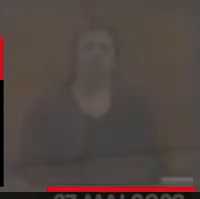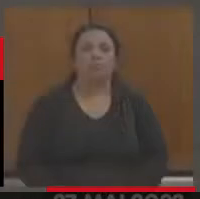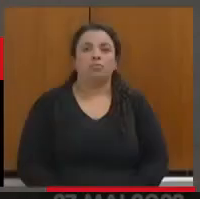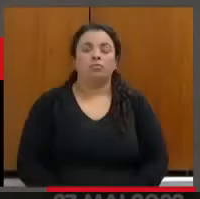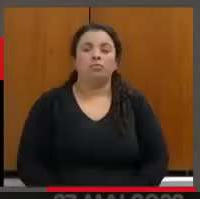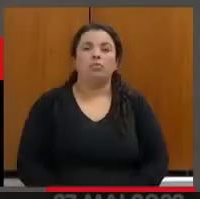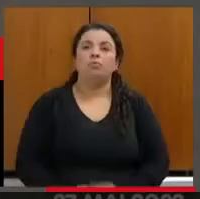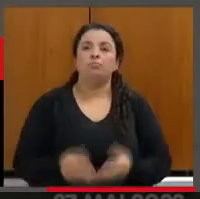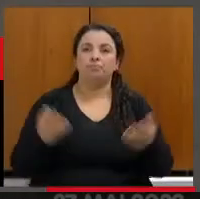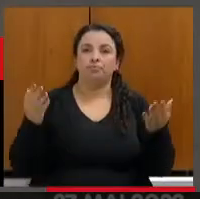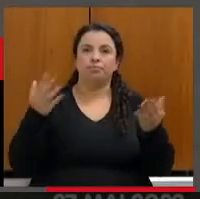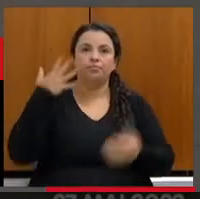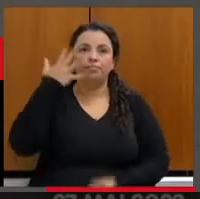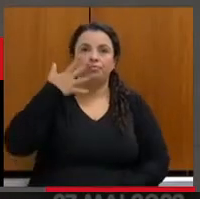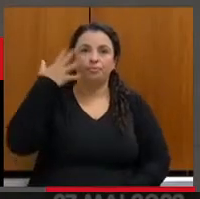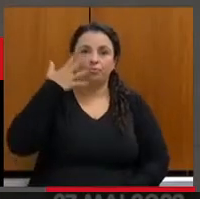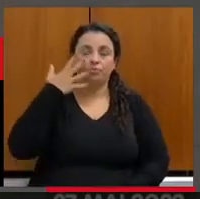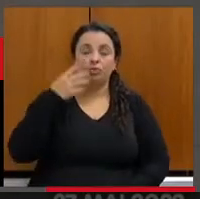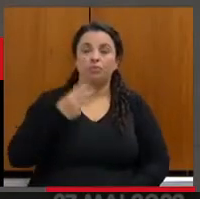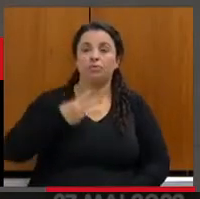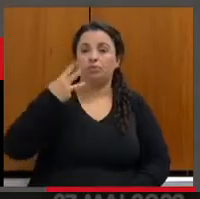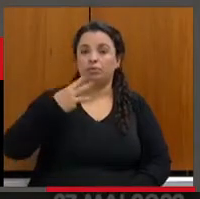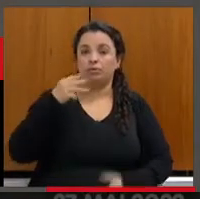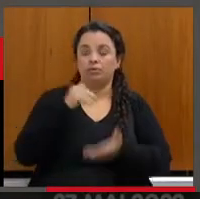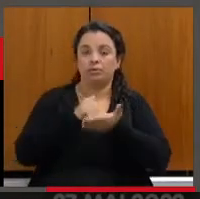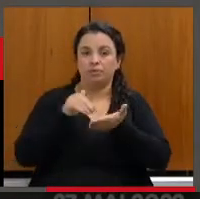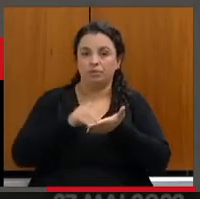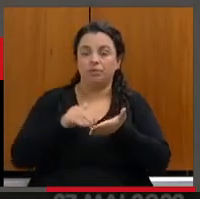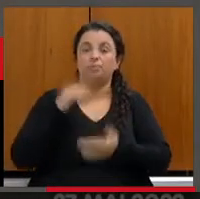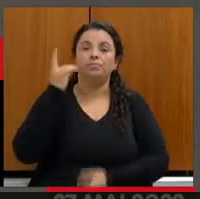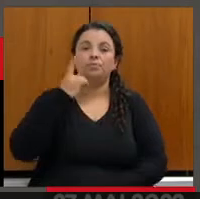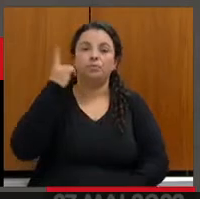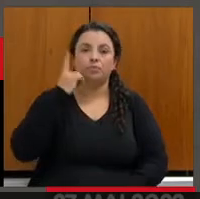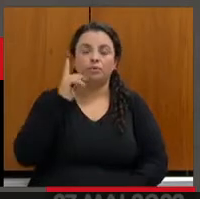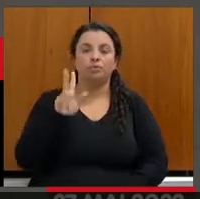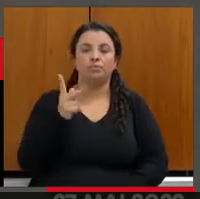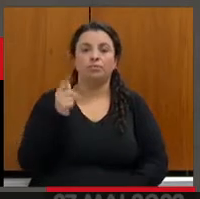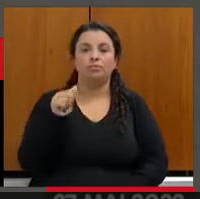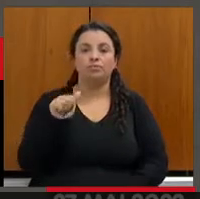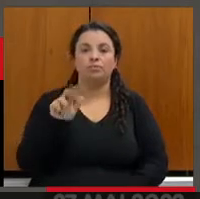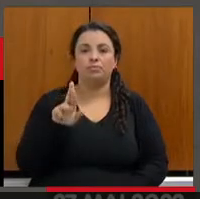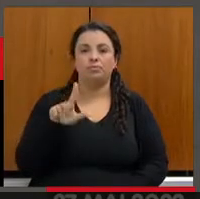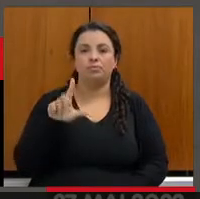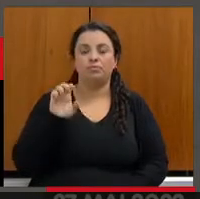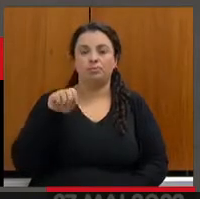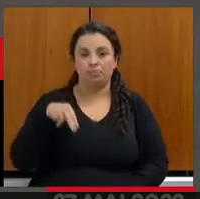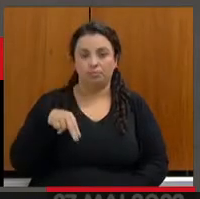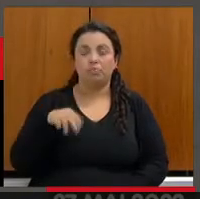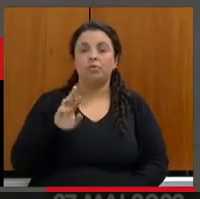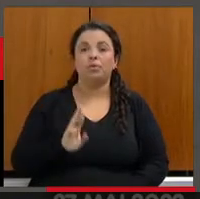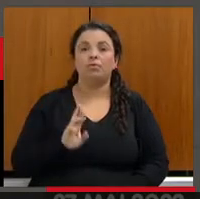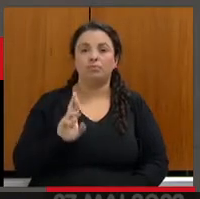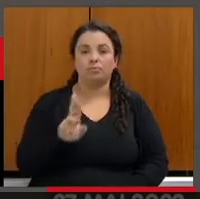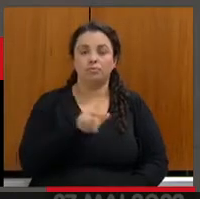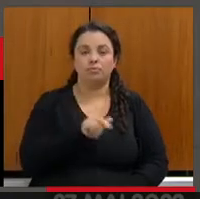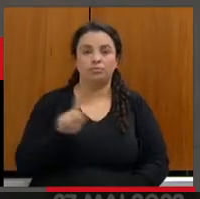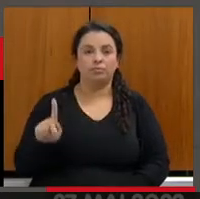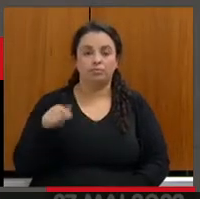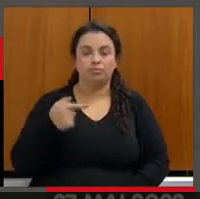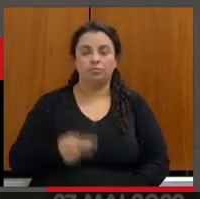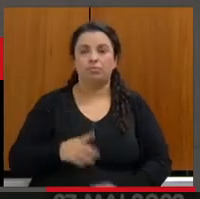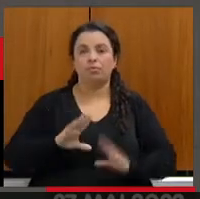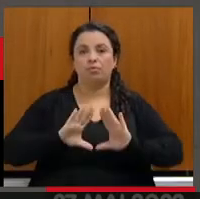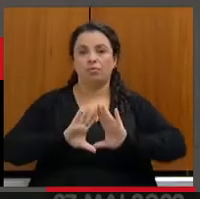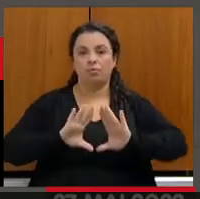e com a palavra o terceiro secretário Deputado Arlen Santiago representando o presidente da Assembleia